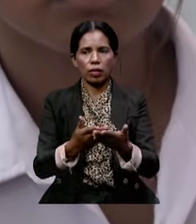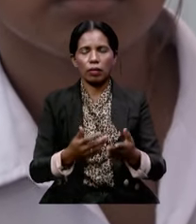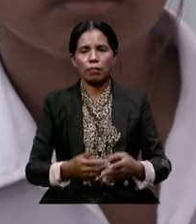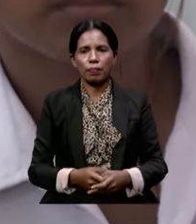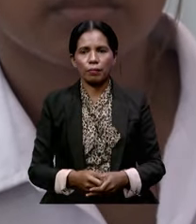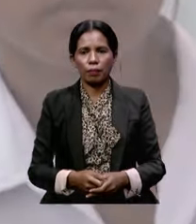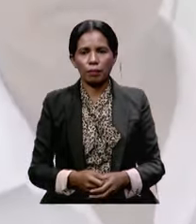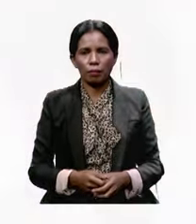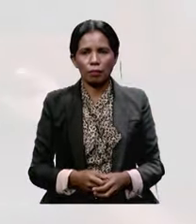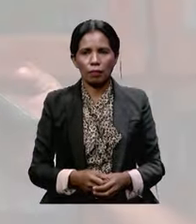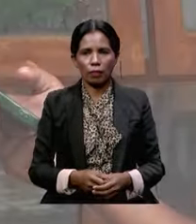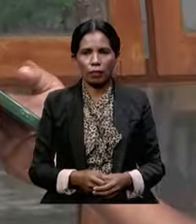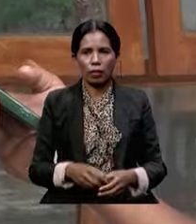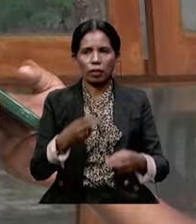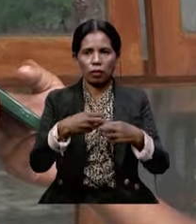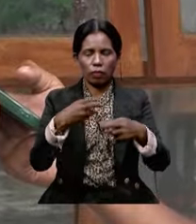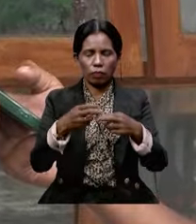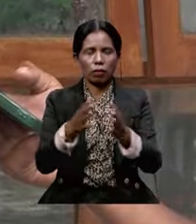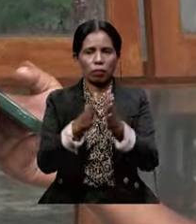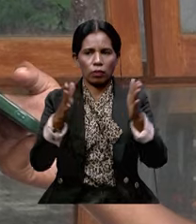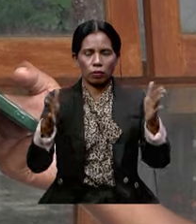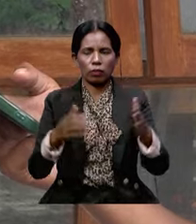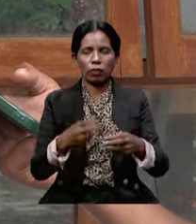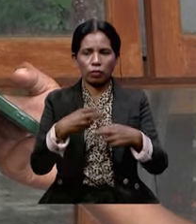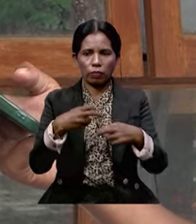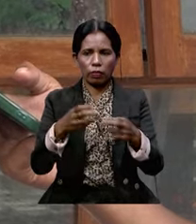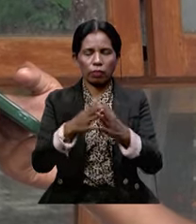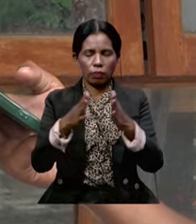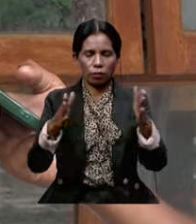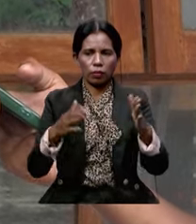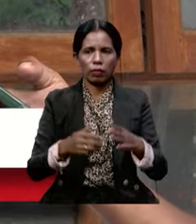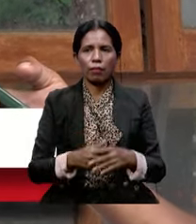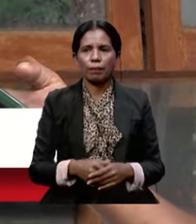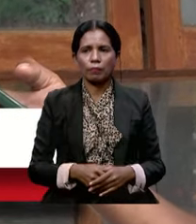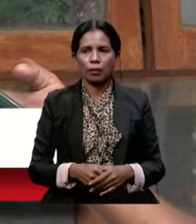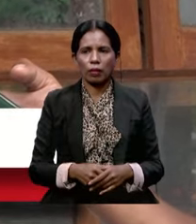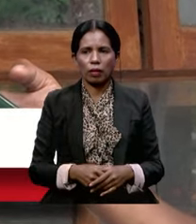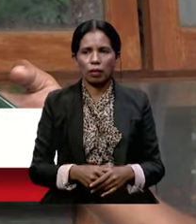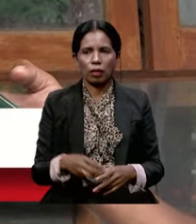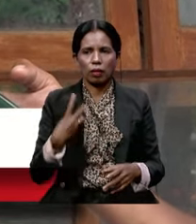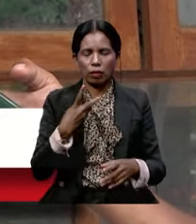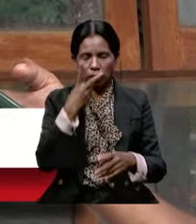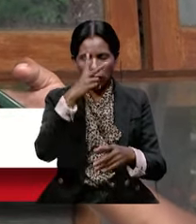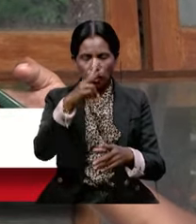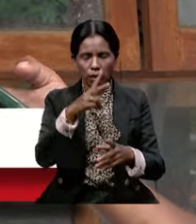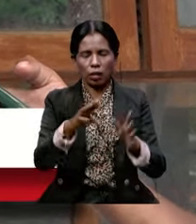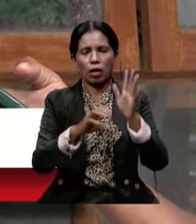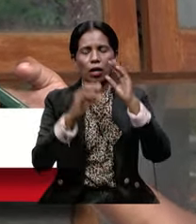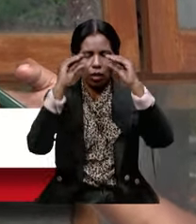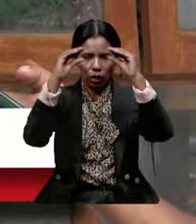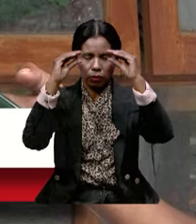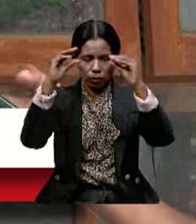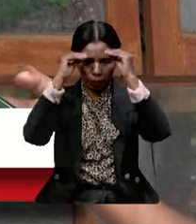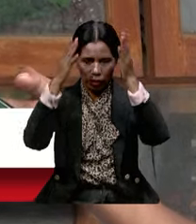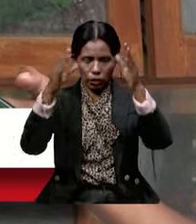É um dos desafios, né? Isto é um dos desafios. Tanto, talvez como a método